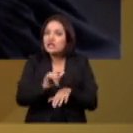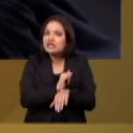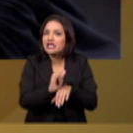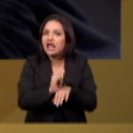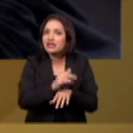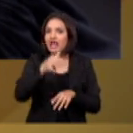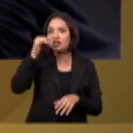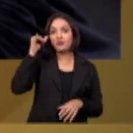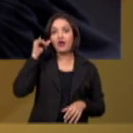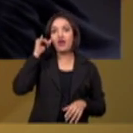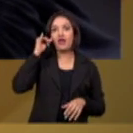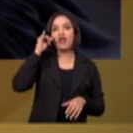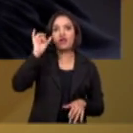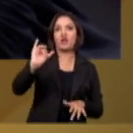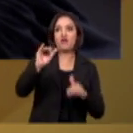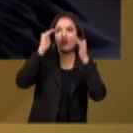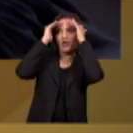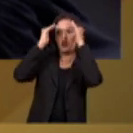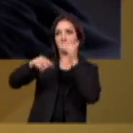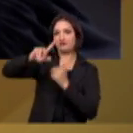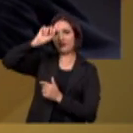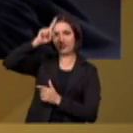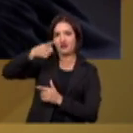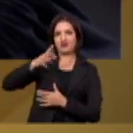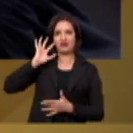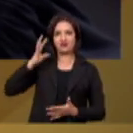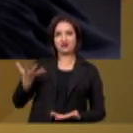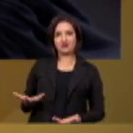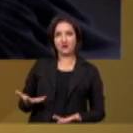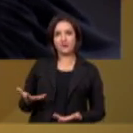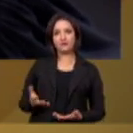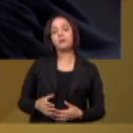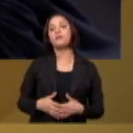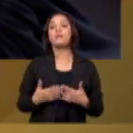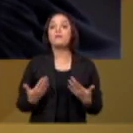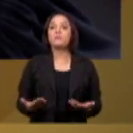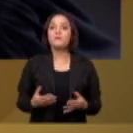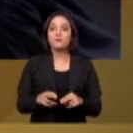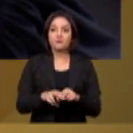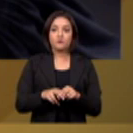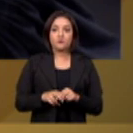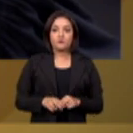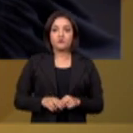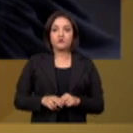e aplicação de sanções evitada em situações